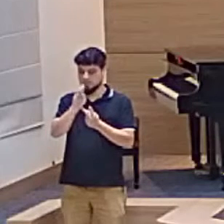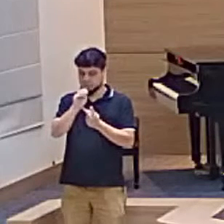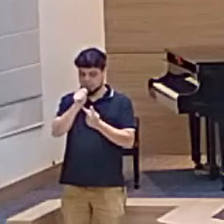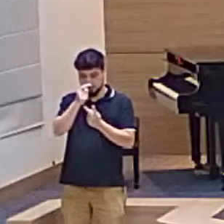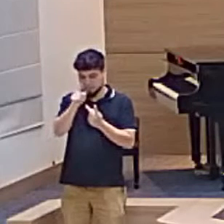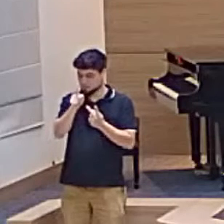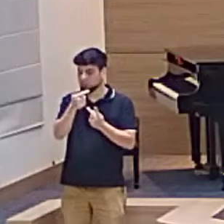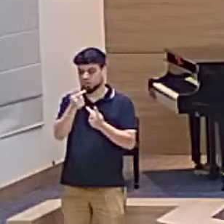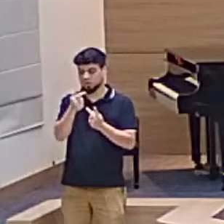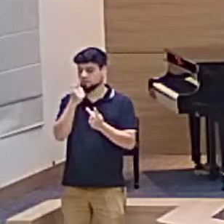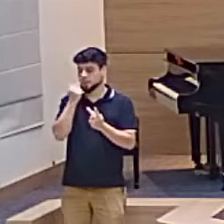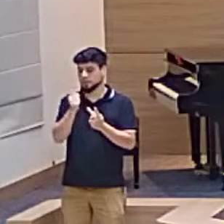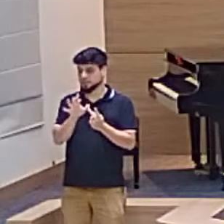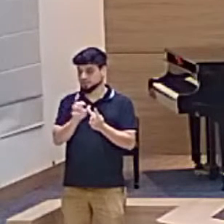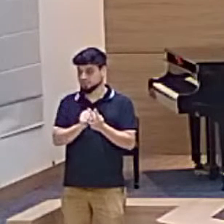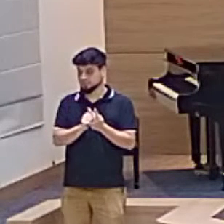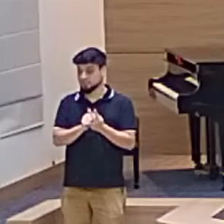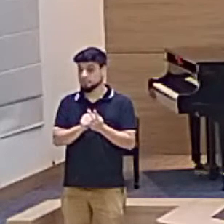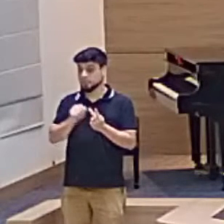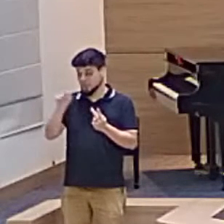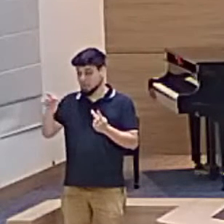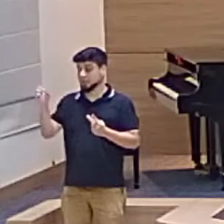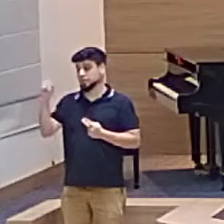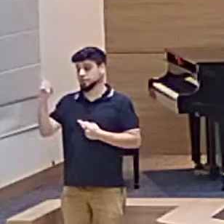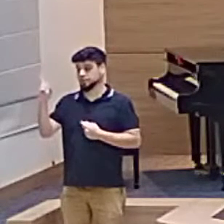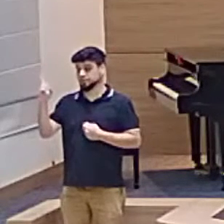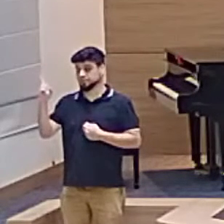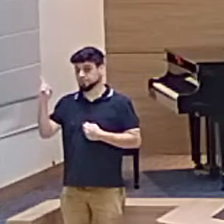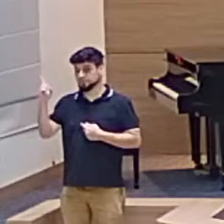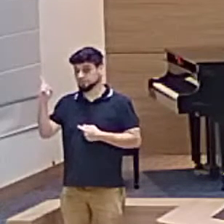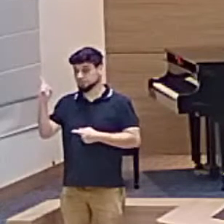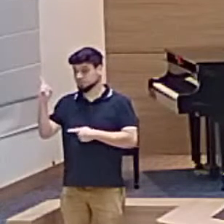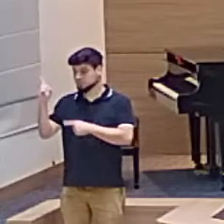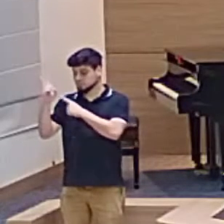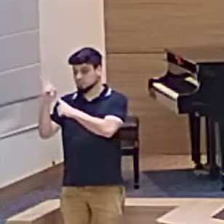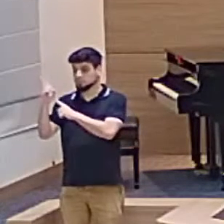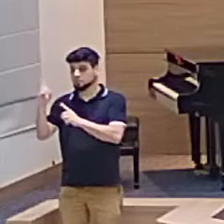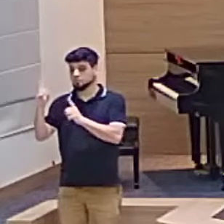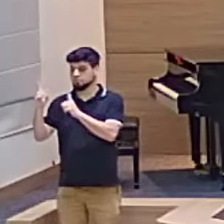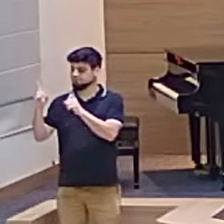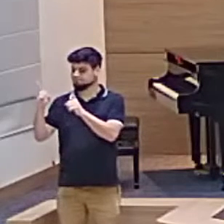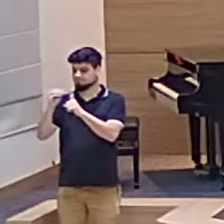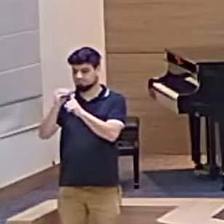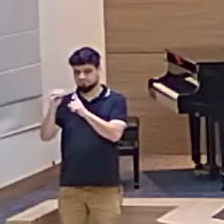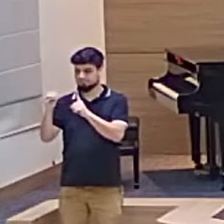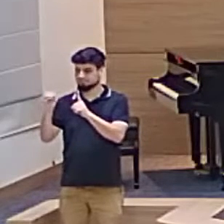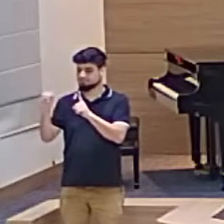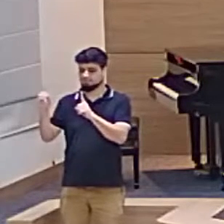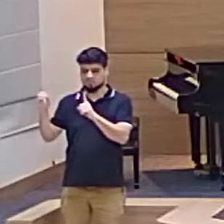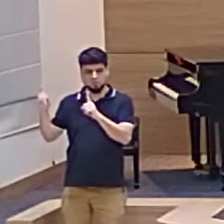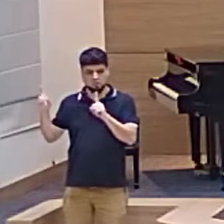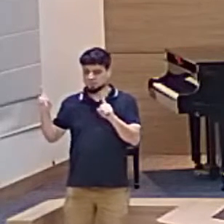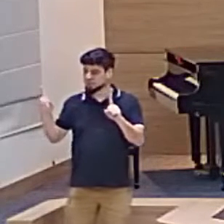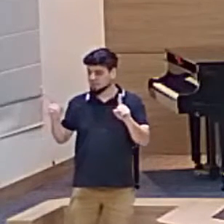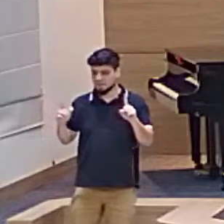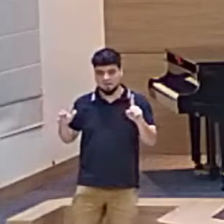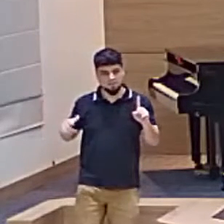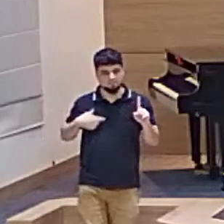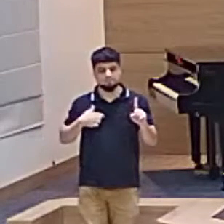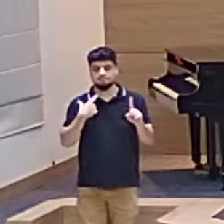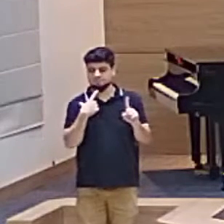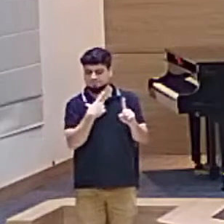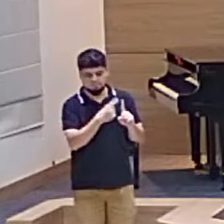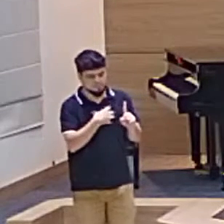Davi bom então da vida um beijinho Absalão Absalão sai dali dizendo não não é uma Rei Israel ele se insurgem e